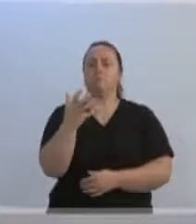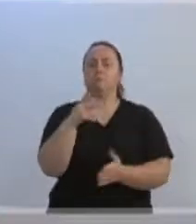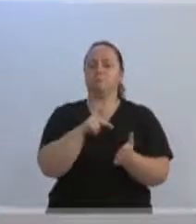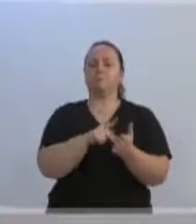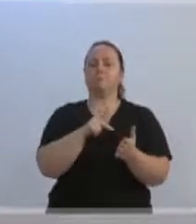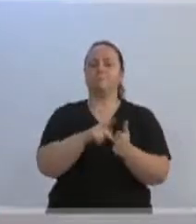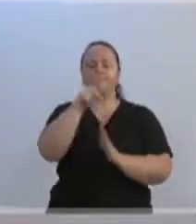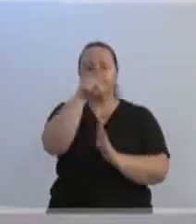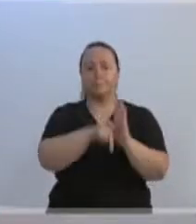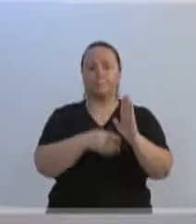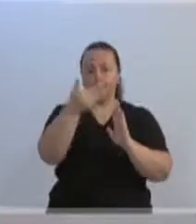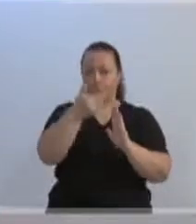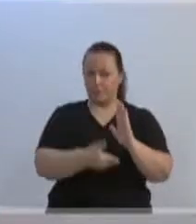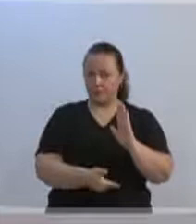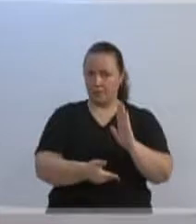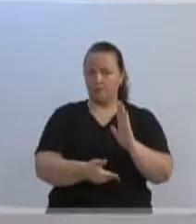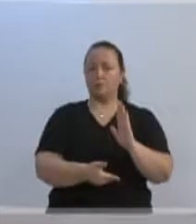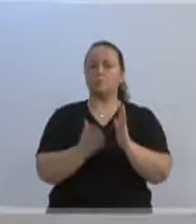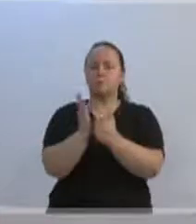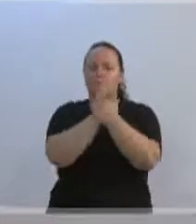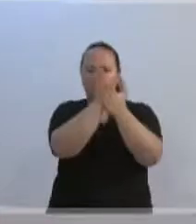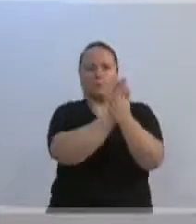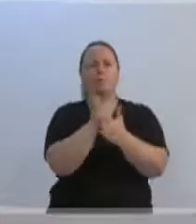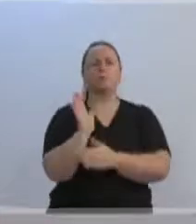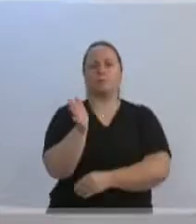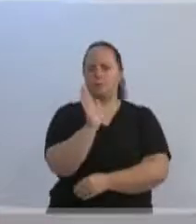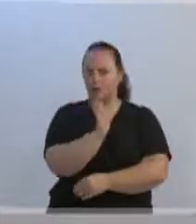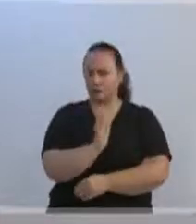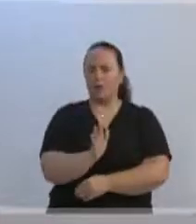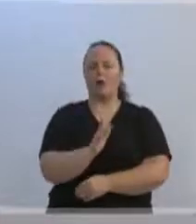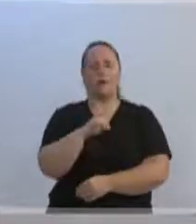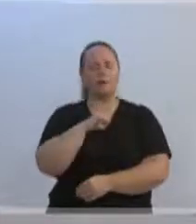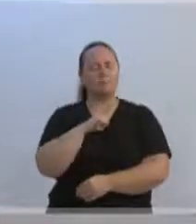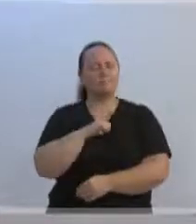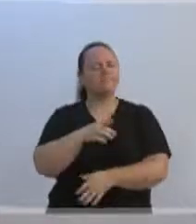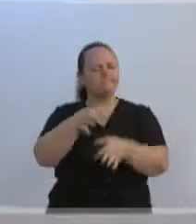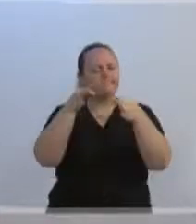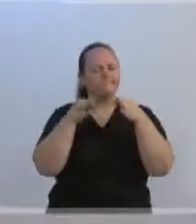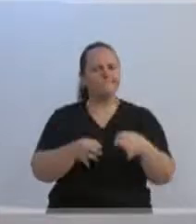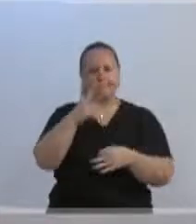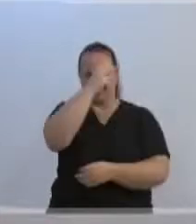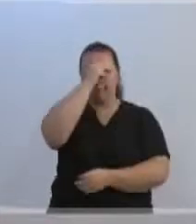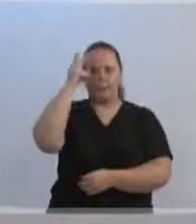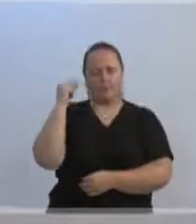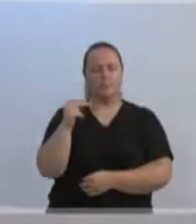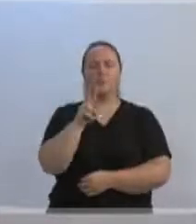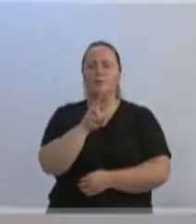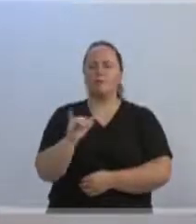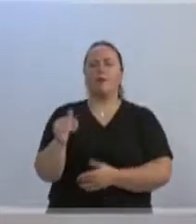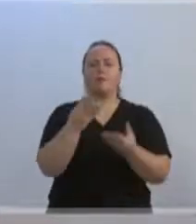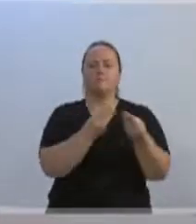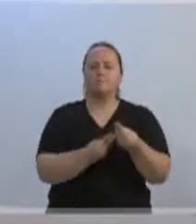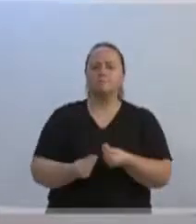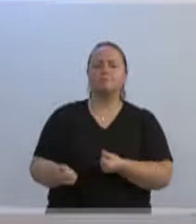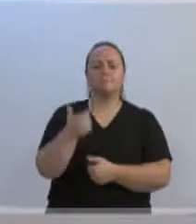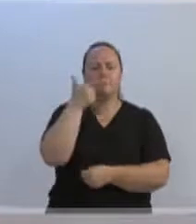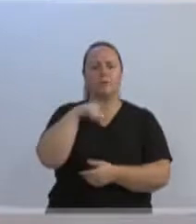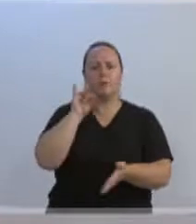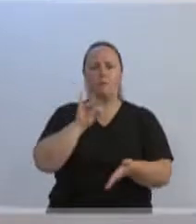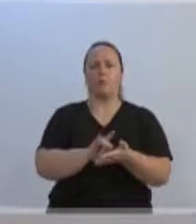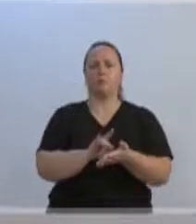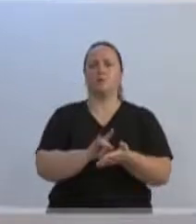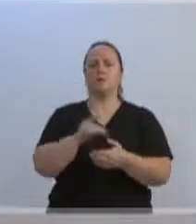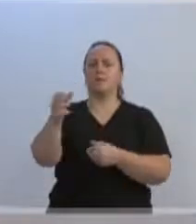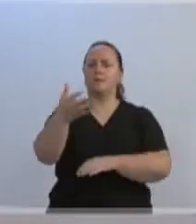esse projeto que vem sendo adotado por outros municípios e tenho certeza que o executivo da nossa cidade vai ter bastante sensibilidade nessa questão se colocar no lugar